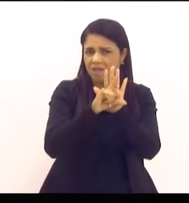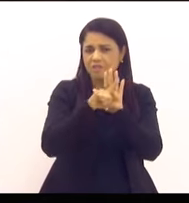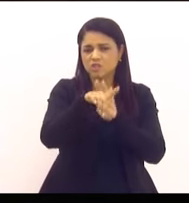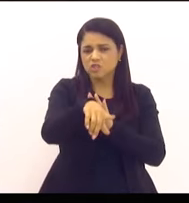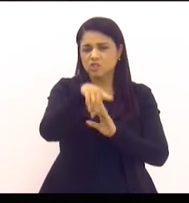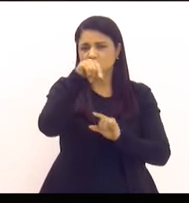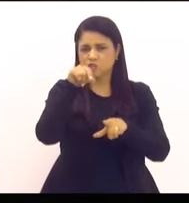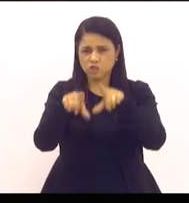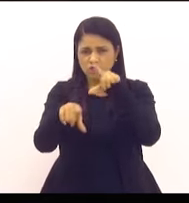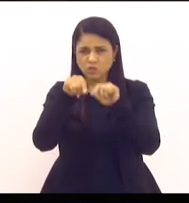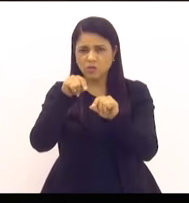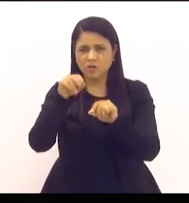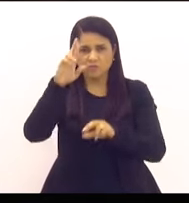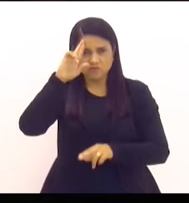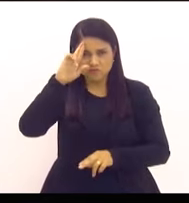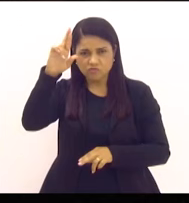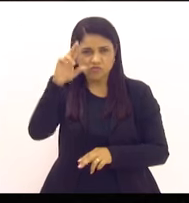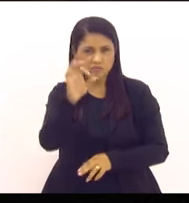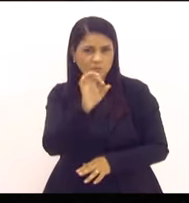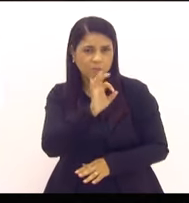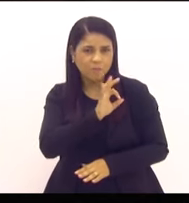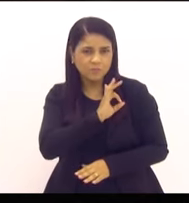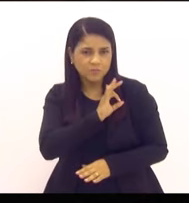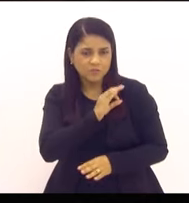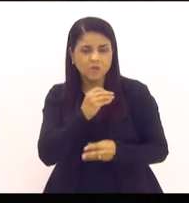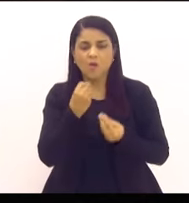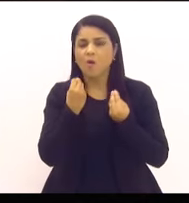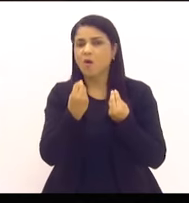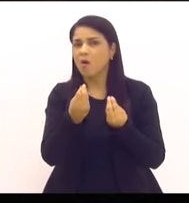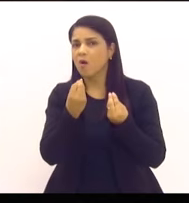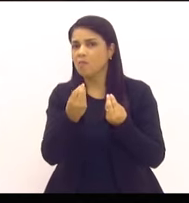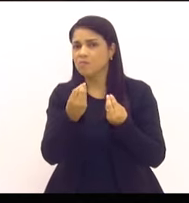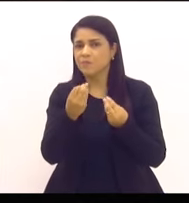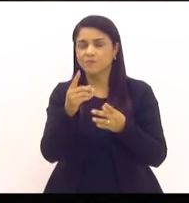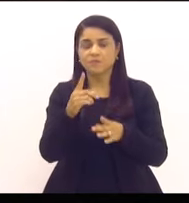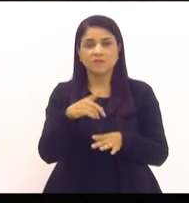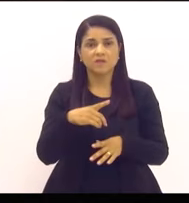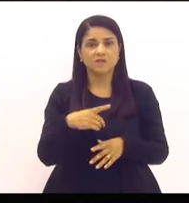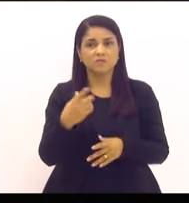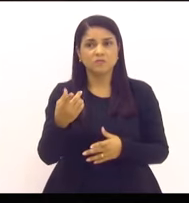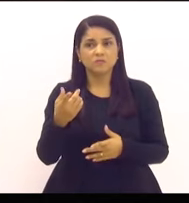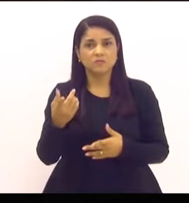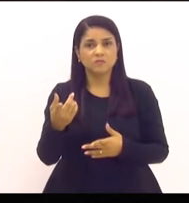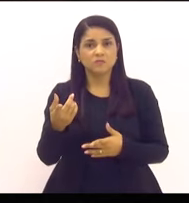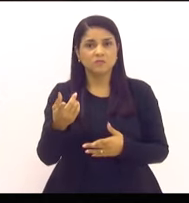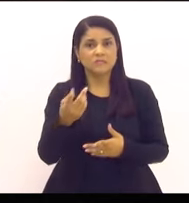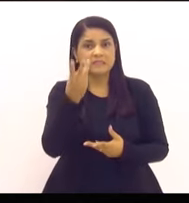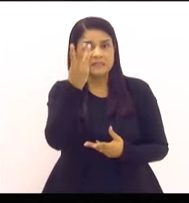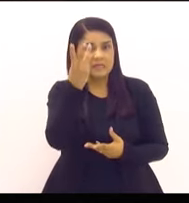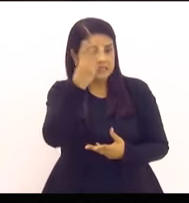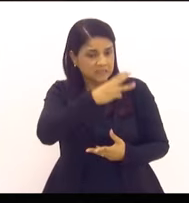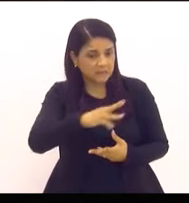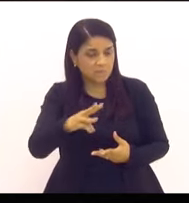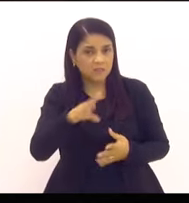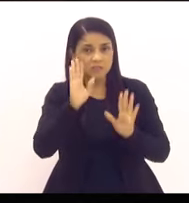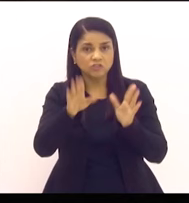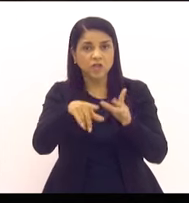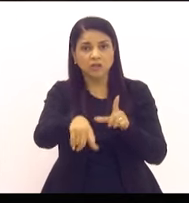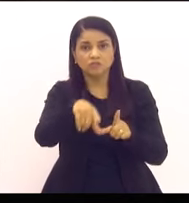da polícia. Eu digo, não é possível, mas o chefe da polícia foi escolhido há 3 semanas